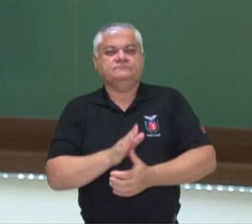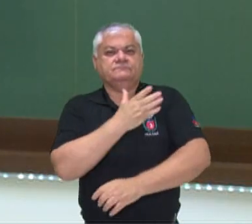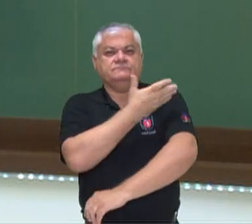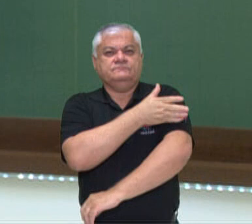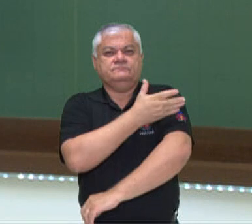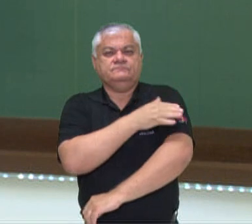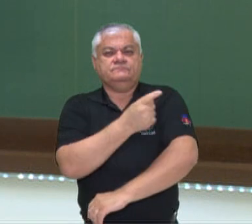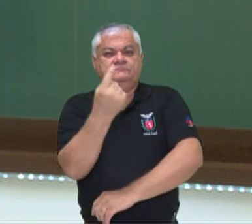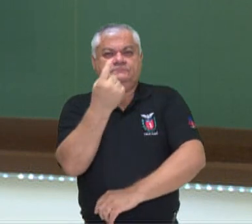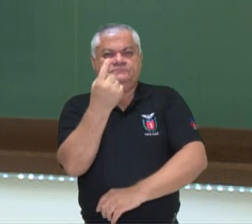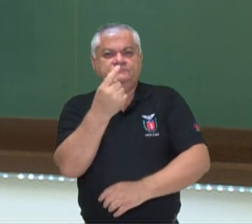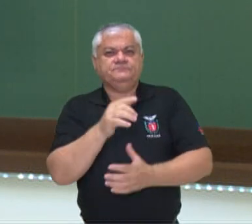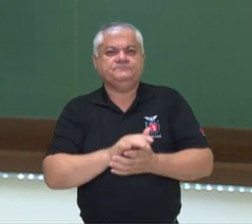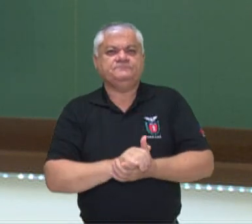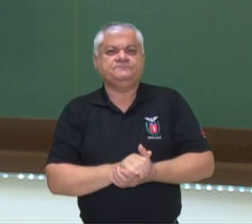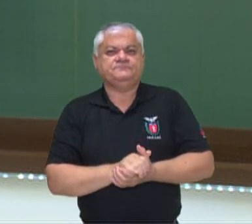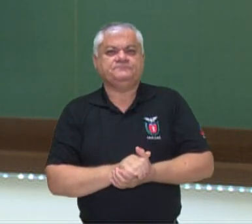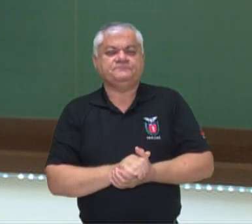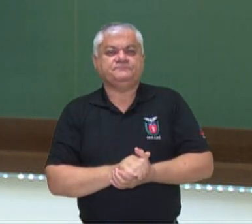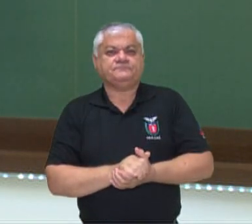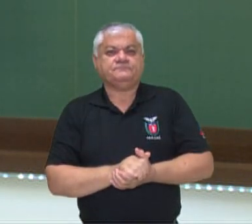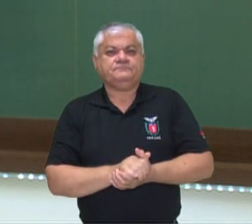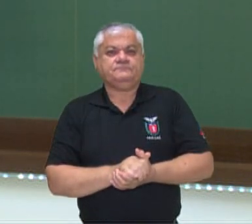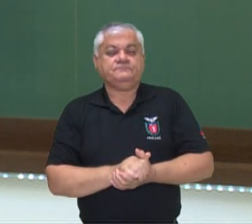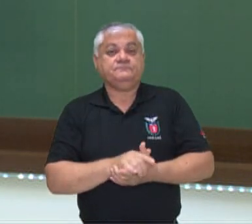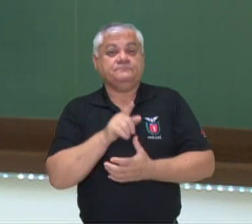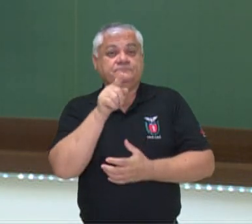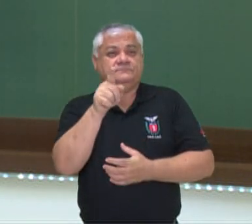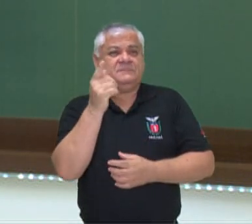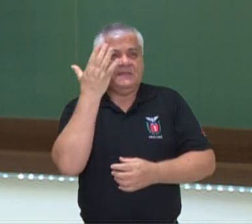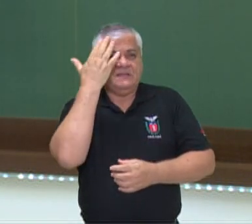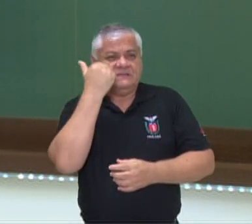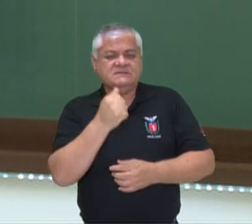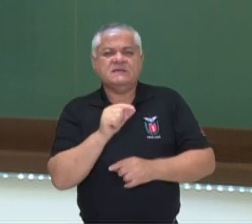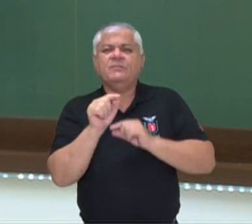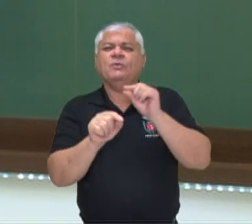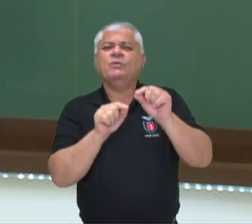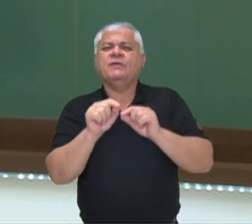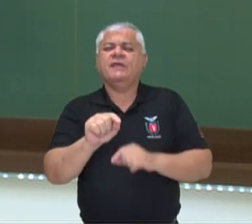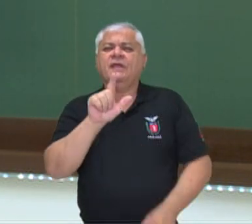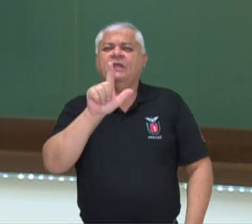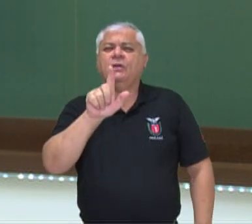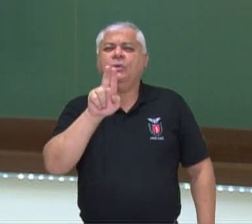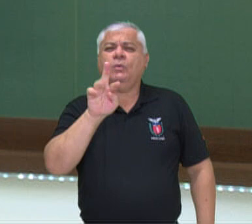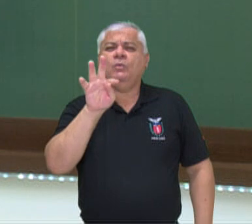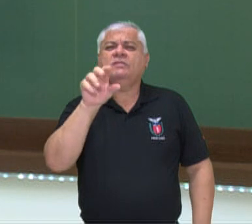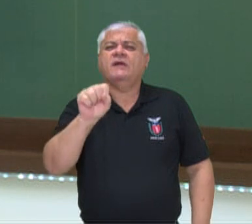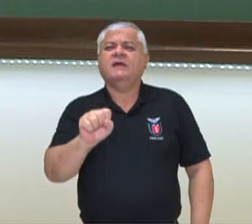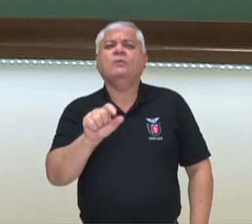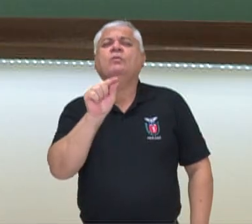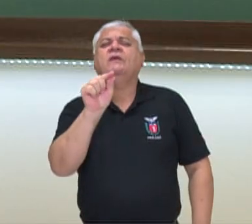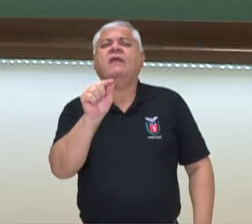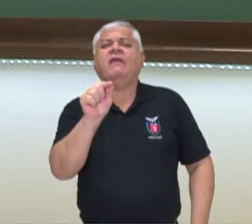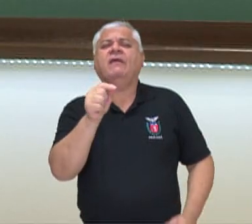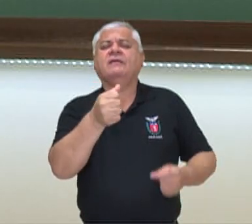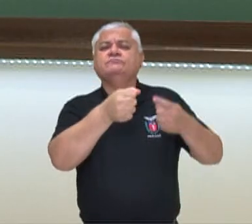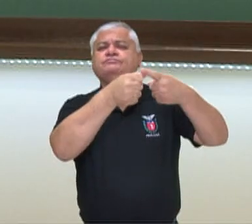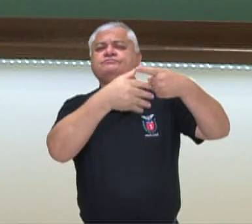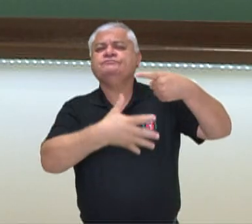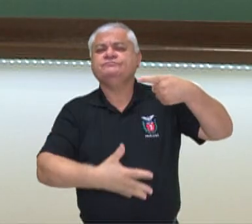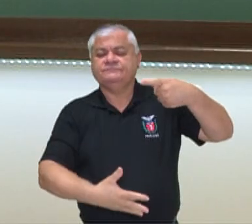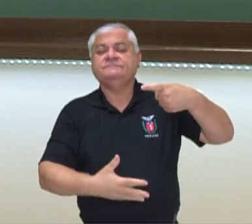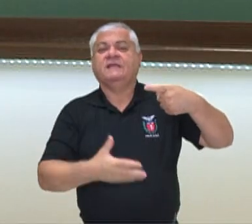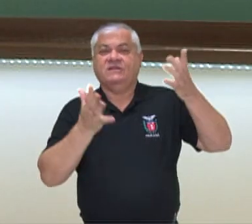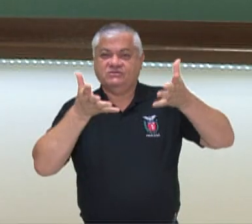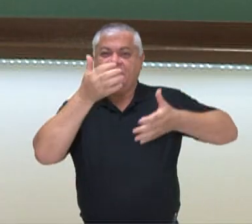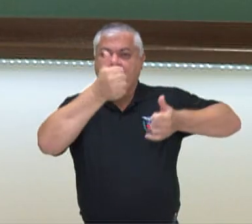Primeiro exercício nosso, então. Agora, você sabe dizer o que são lutas? Então, a gente usou essa primeira parte